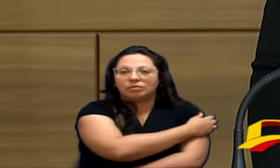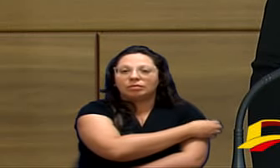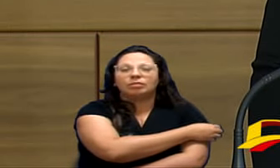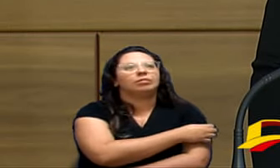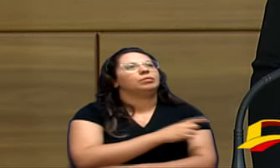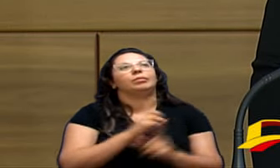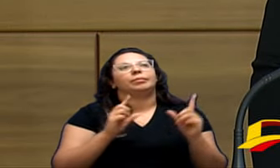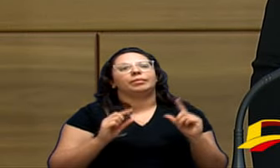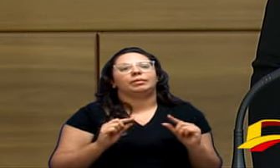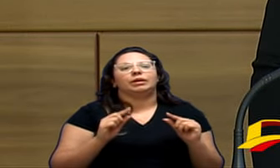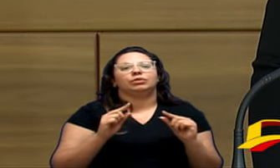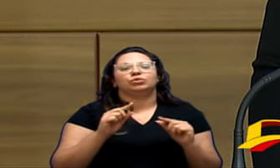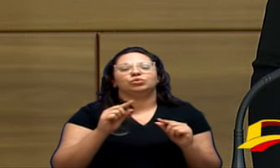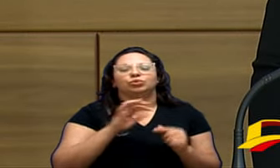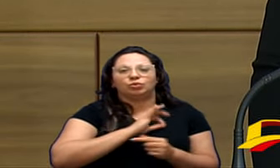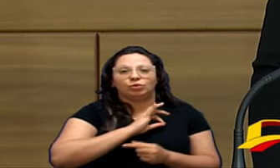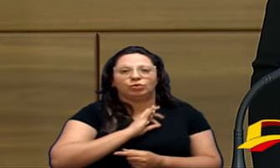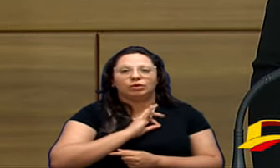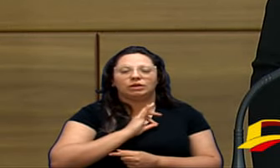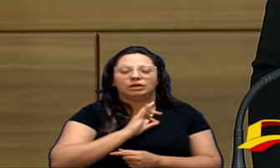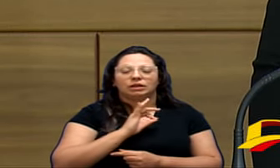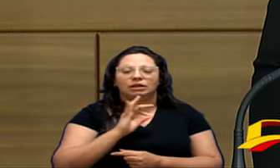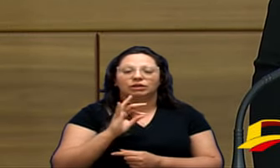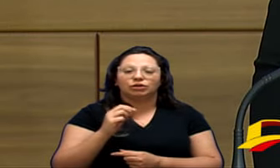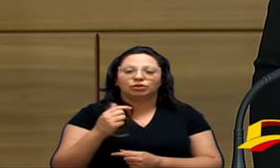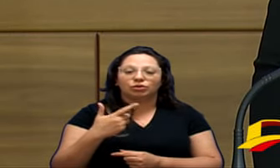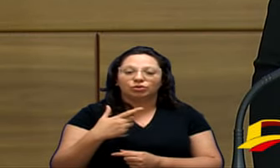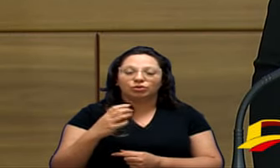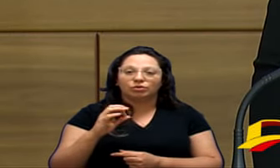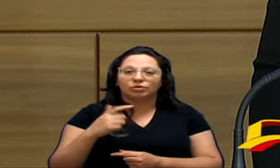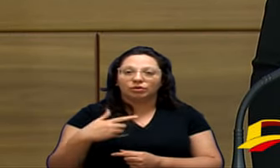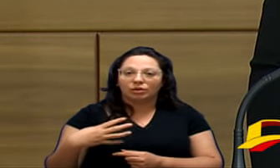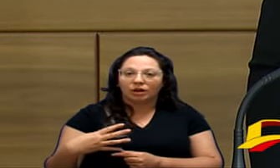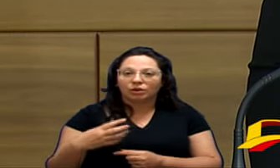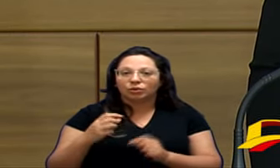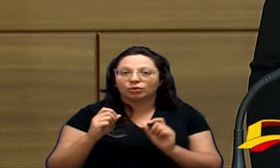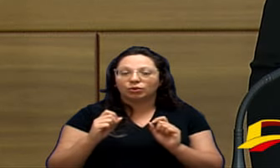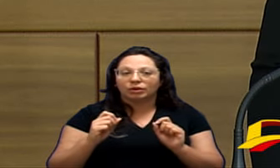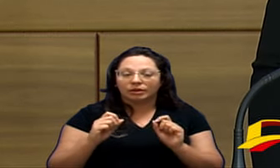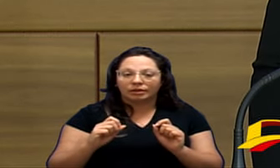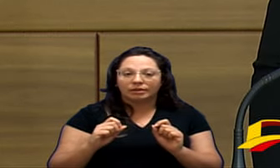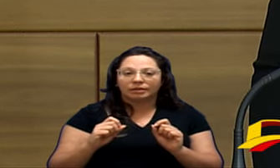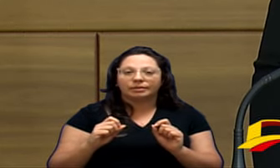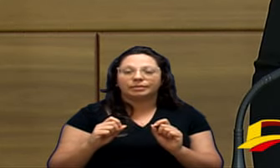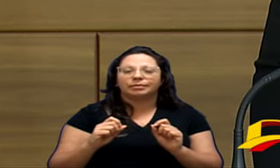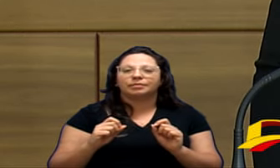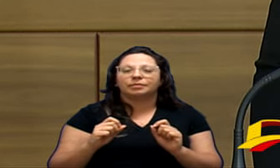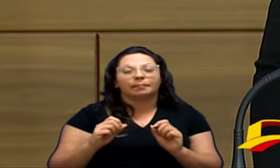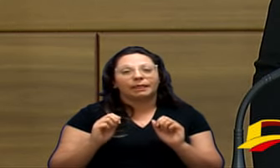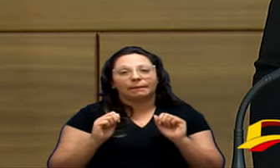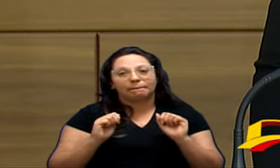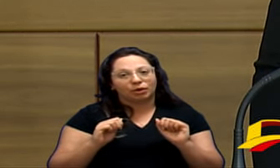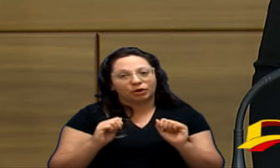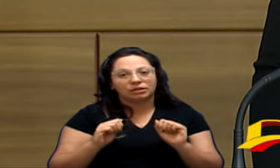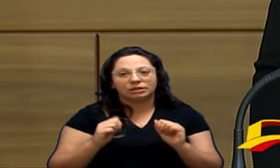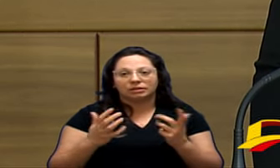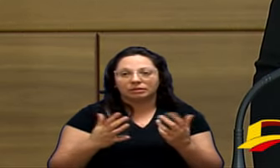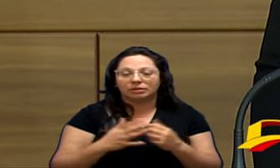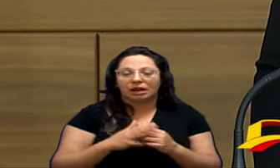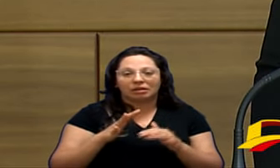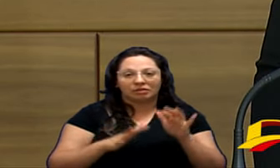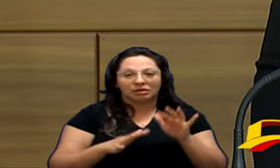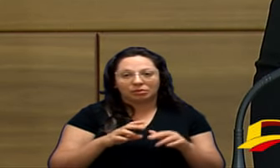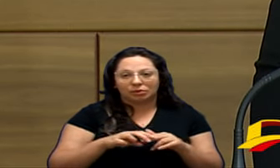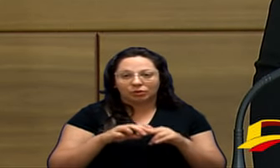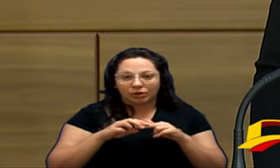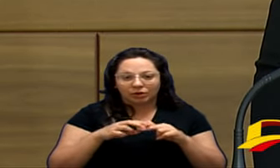guardas civis em 2024 do que em 2003 quando eu ingressei na Corporação então talvez seja essa a percepção por isso que todas